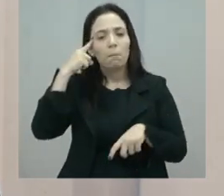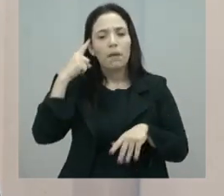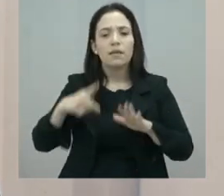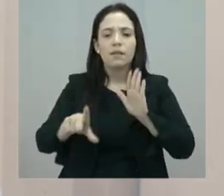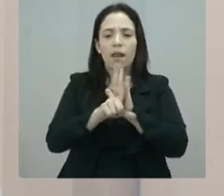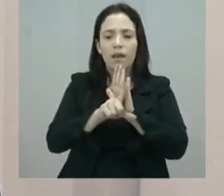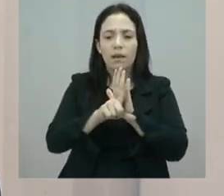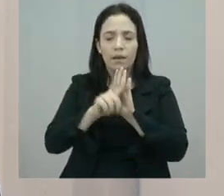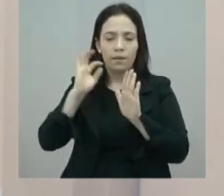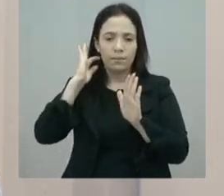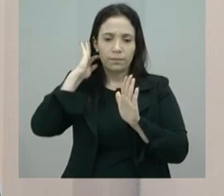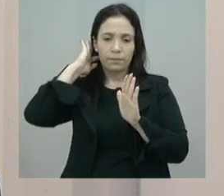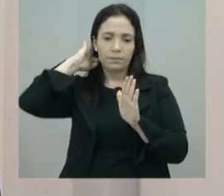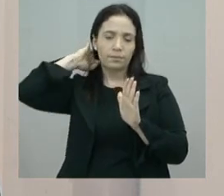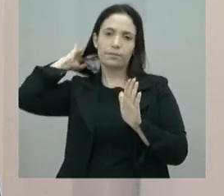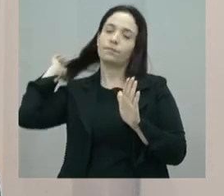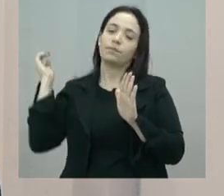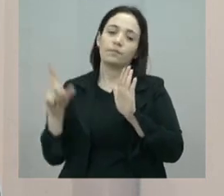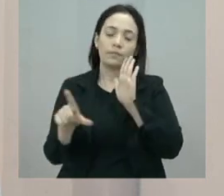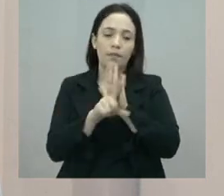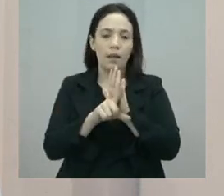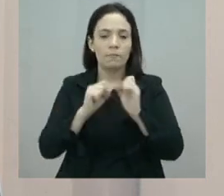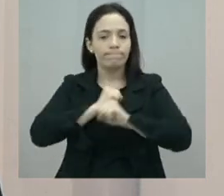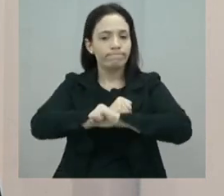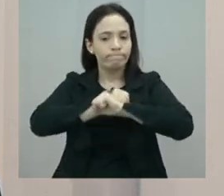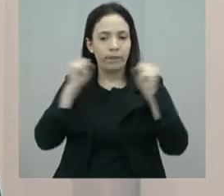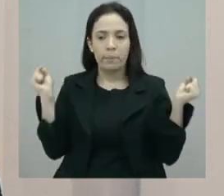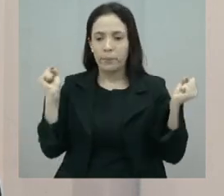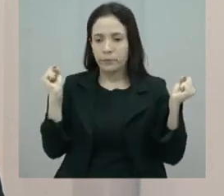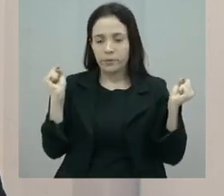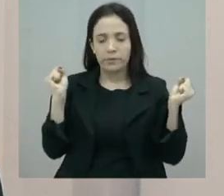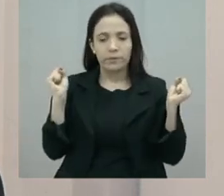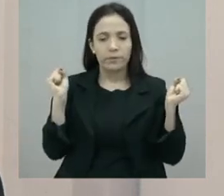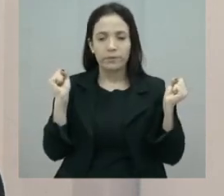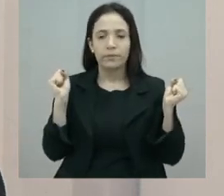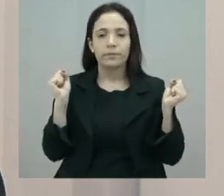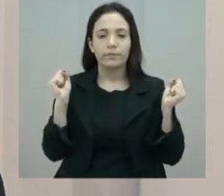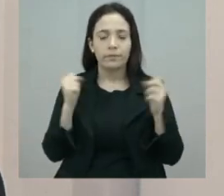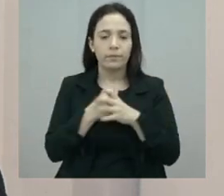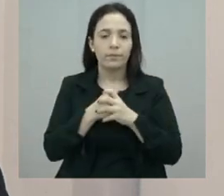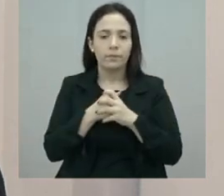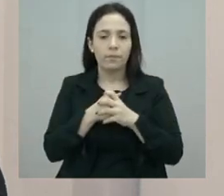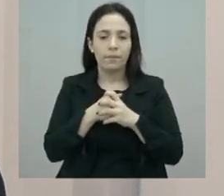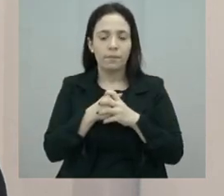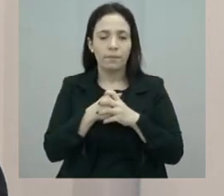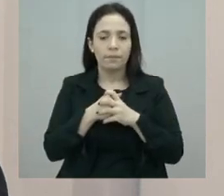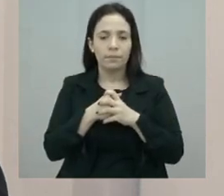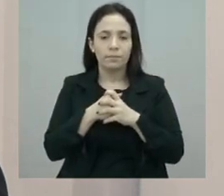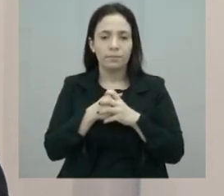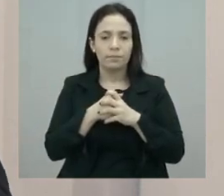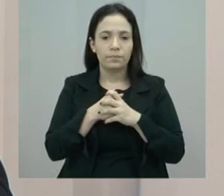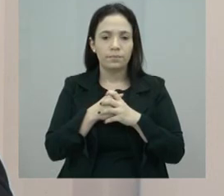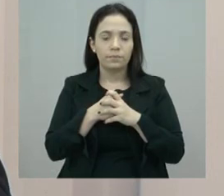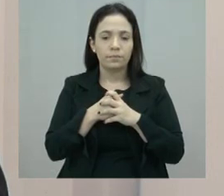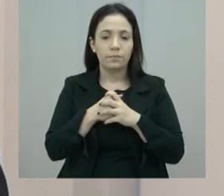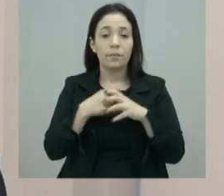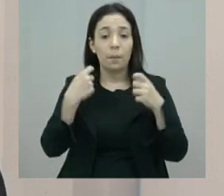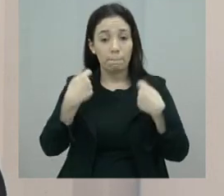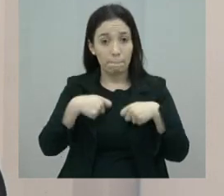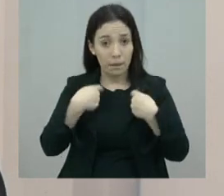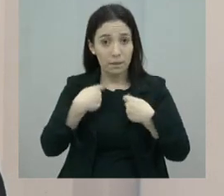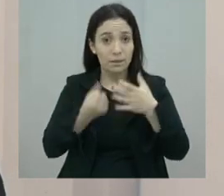como essa são leis impossíveis de serem implementadas. Elas não são impossíveis, mas para